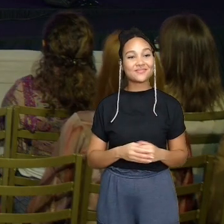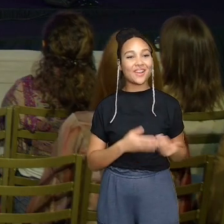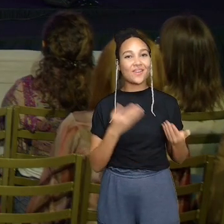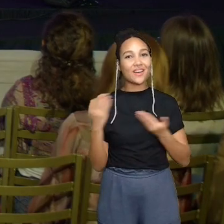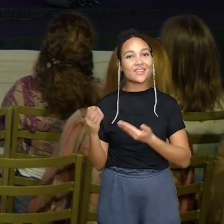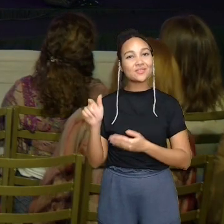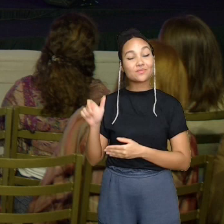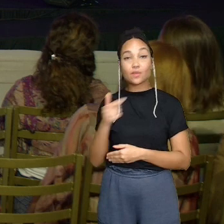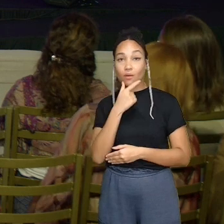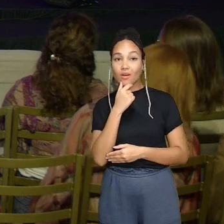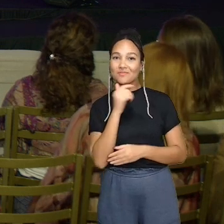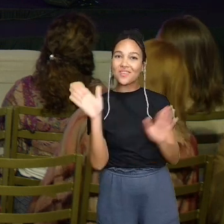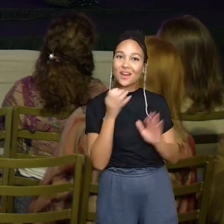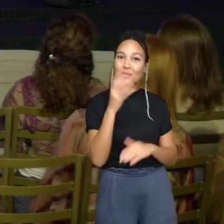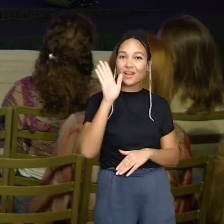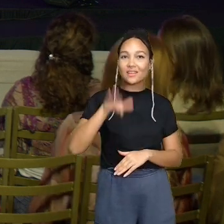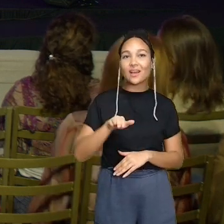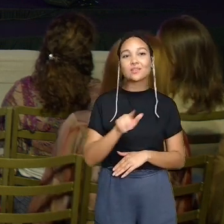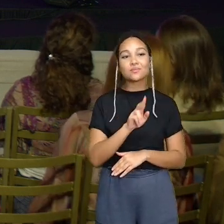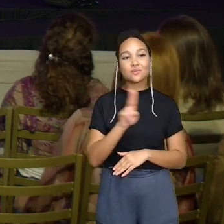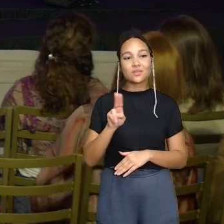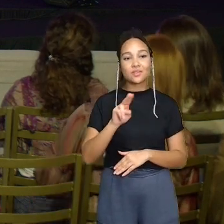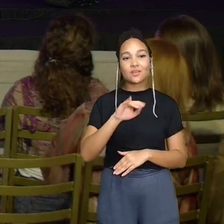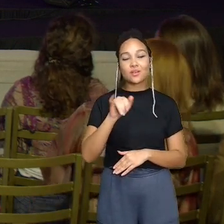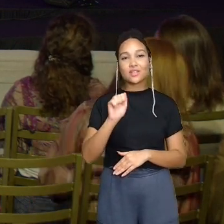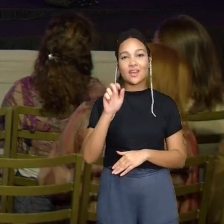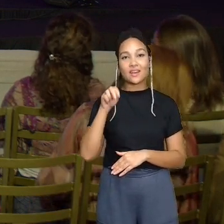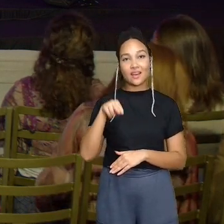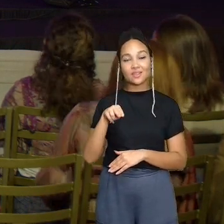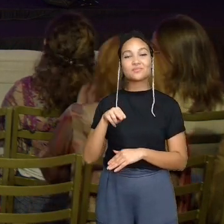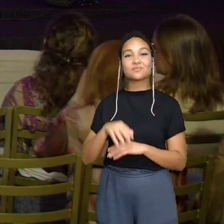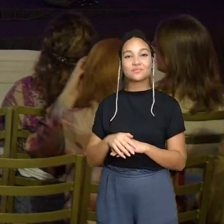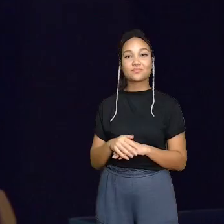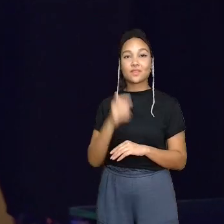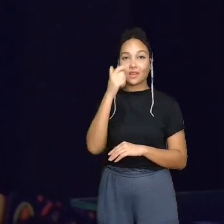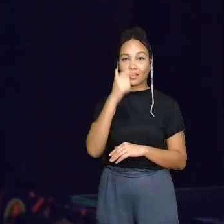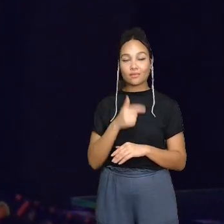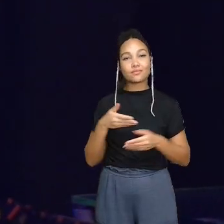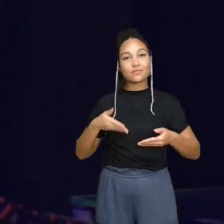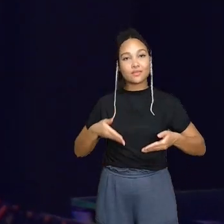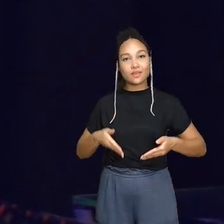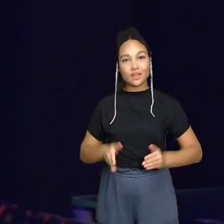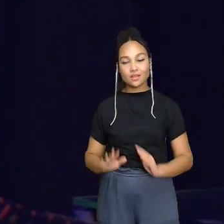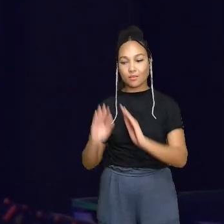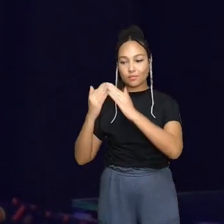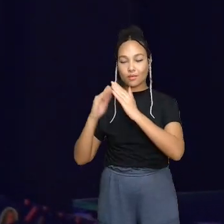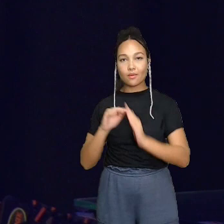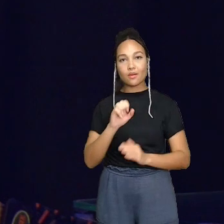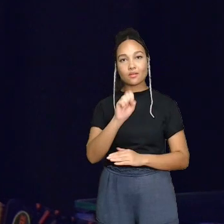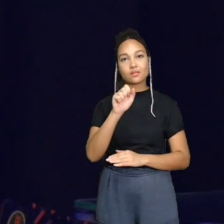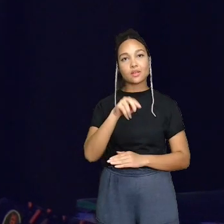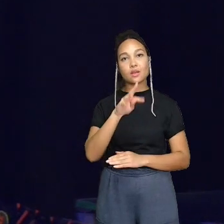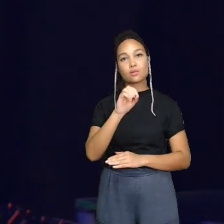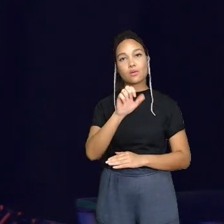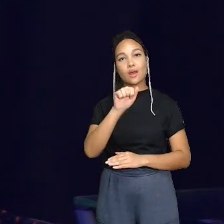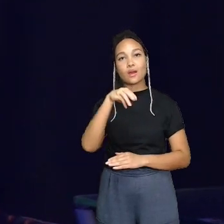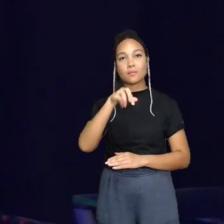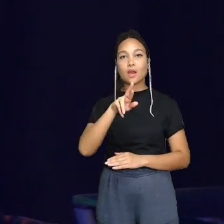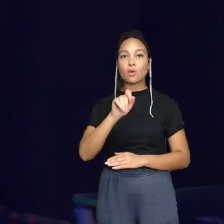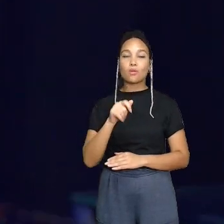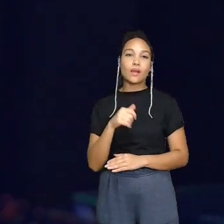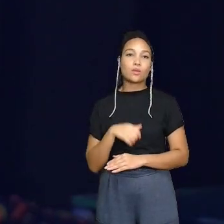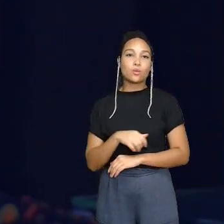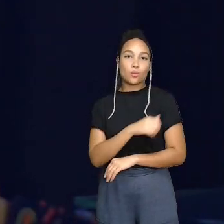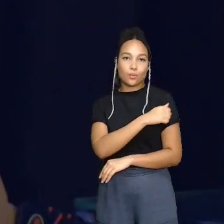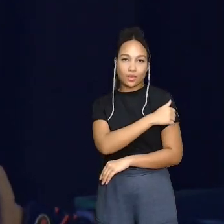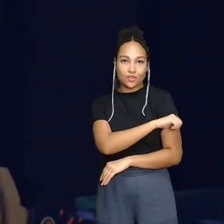Oi, boa tarde. Me chamo Jean Guilherme. Eu sou nascido e criado no Morro Santo Amaro, é uma favela que fica na zona sul do Rio de Janeiro.